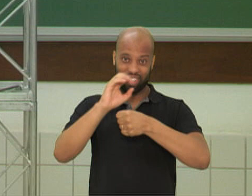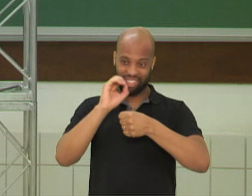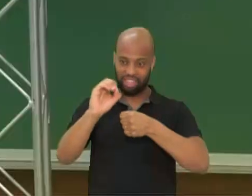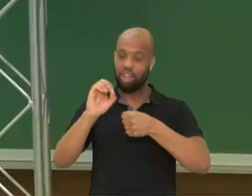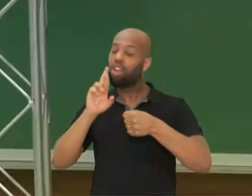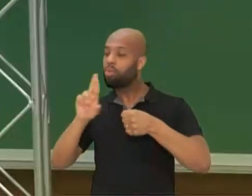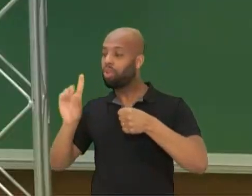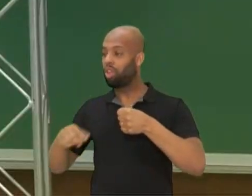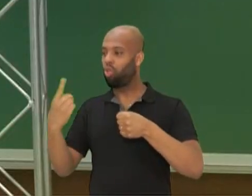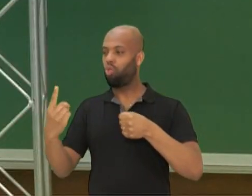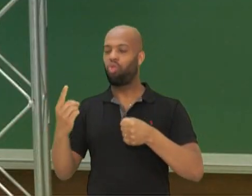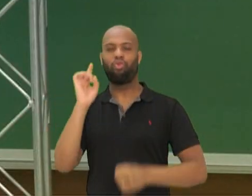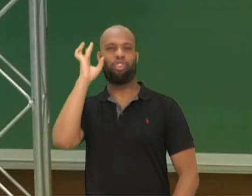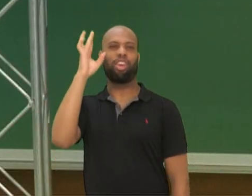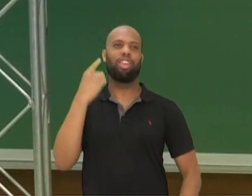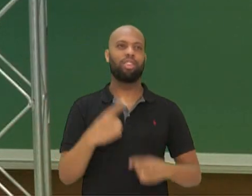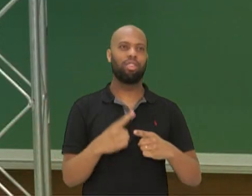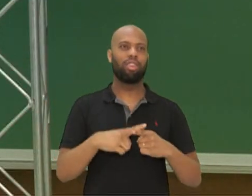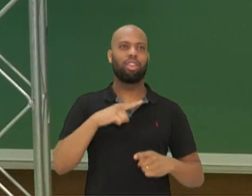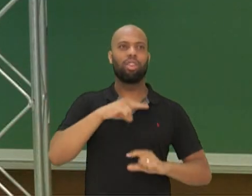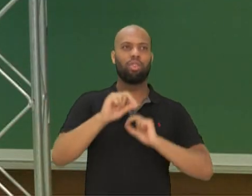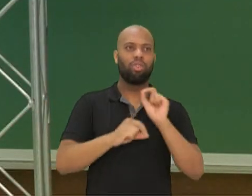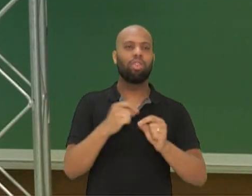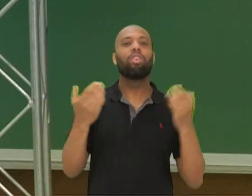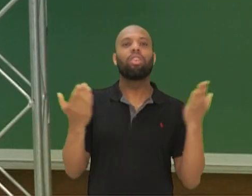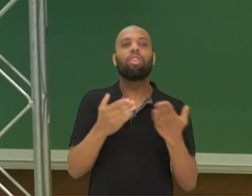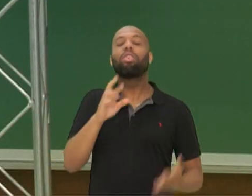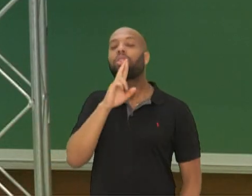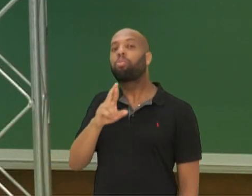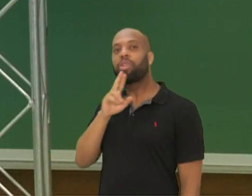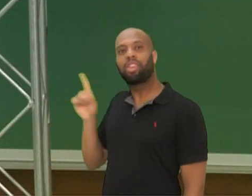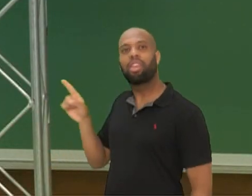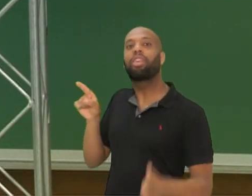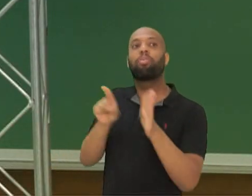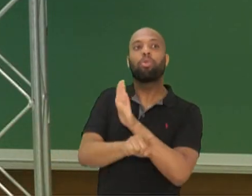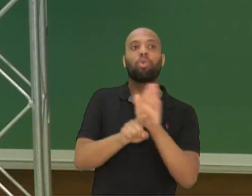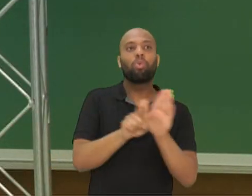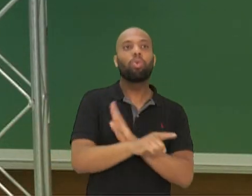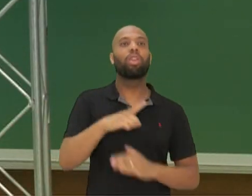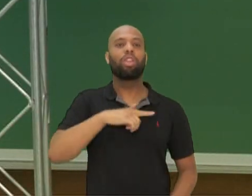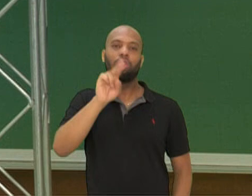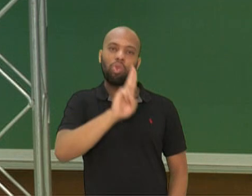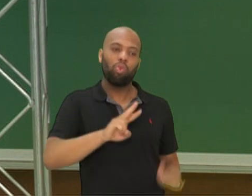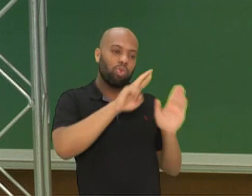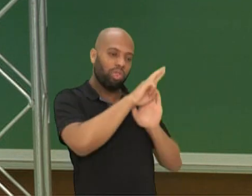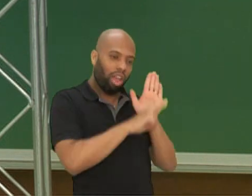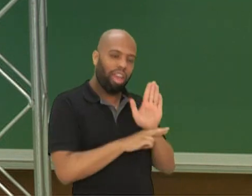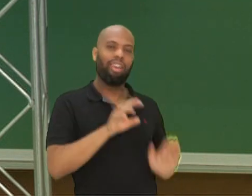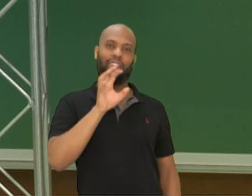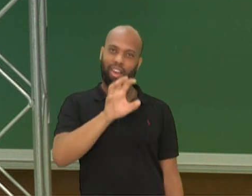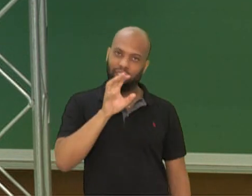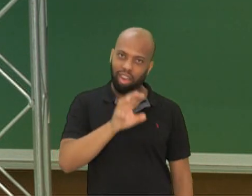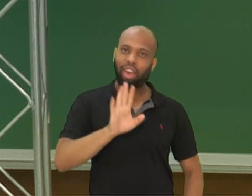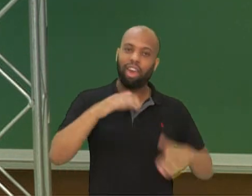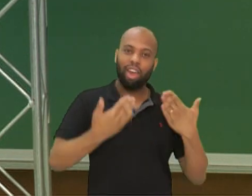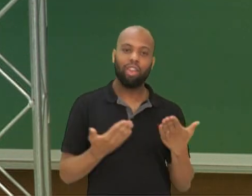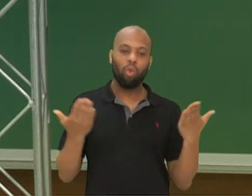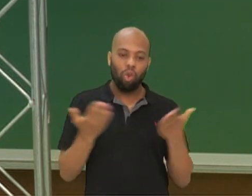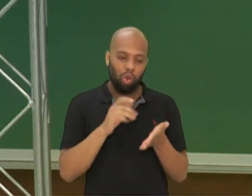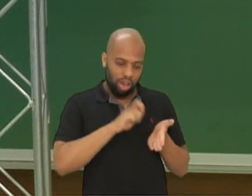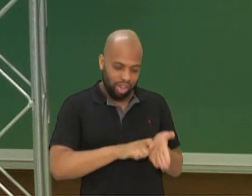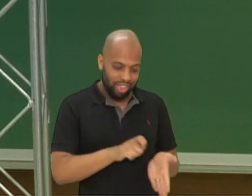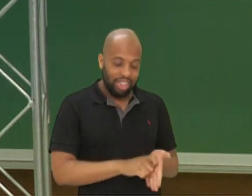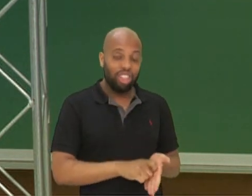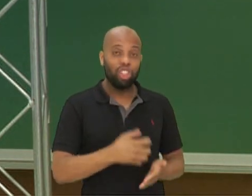as bases iguais, a gente esquece as bases e trabalha com os expoentes. Vamos escrever o x menos 5 igual a